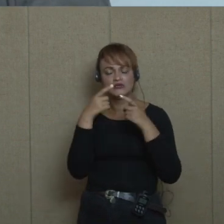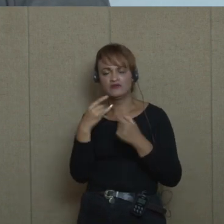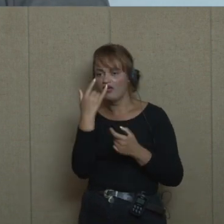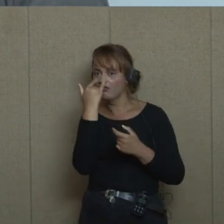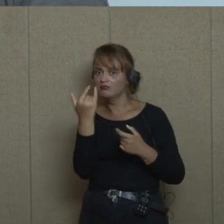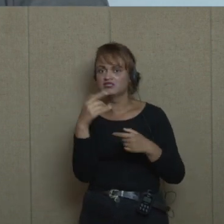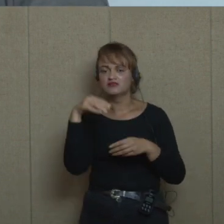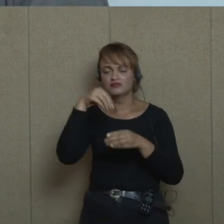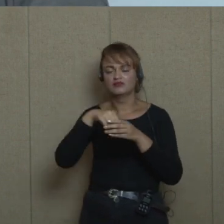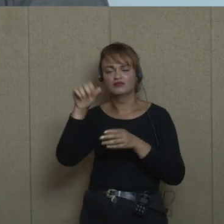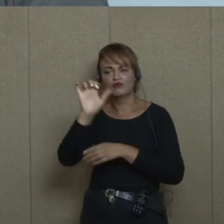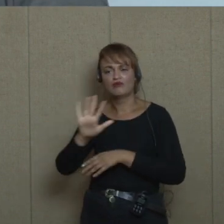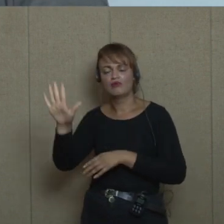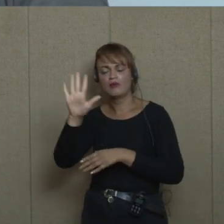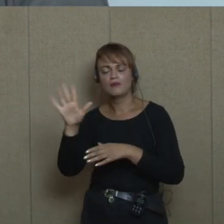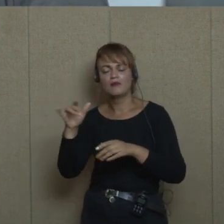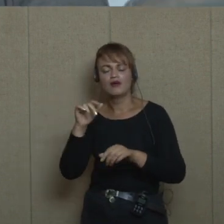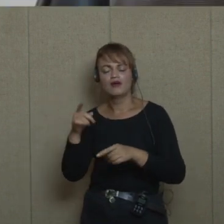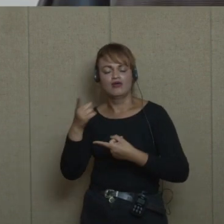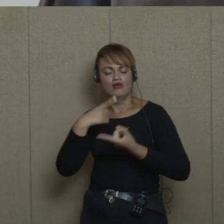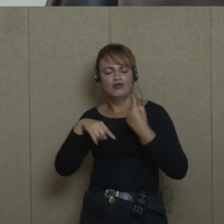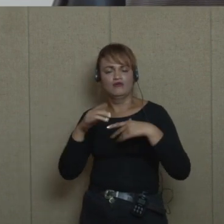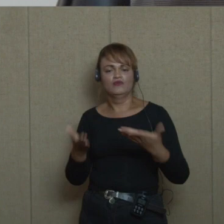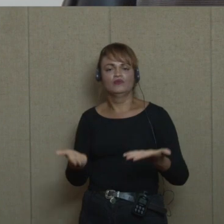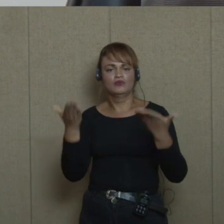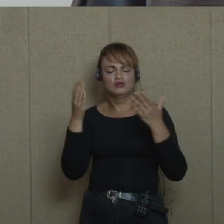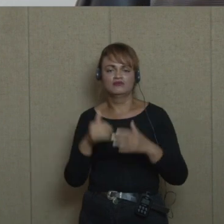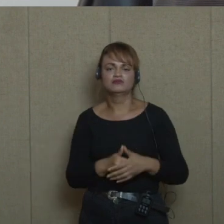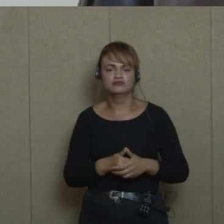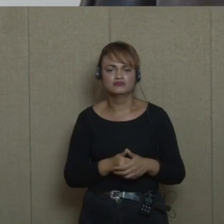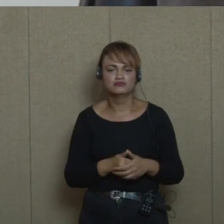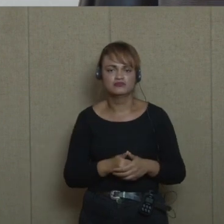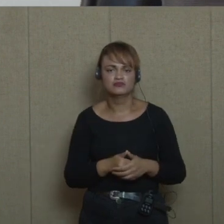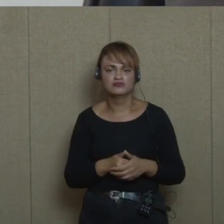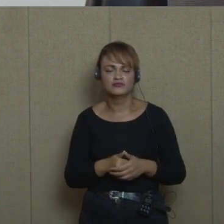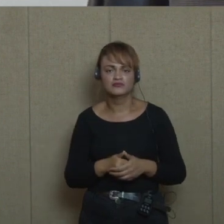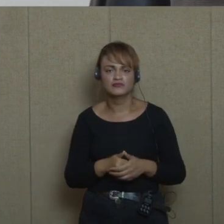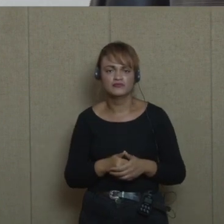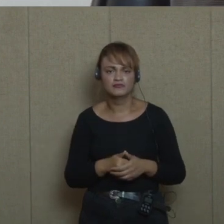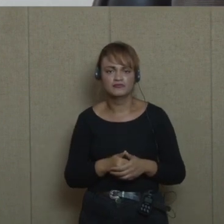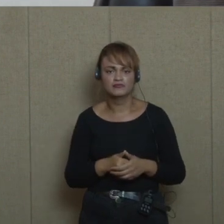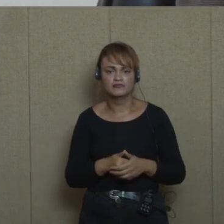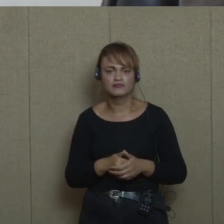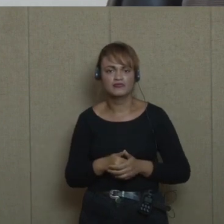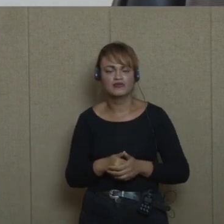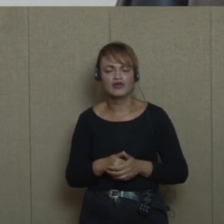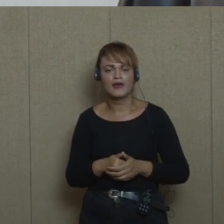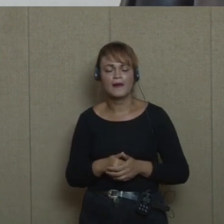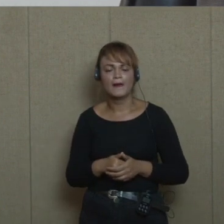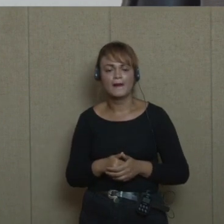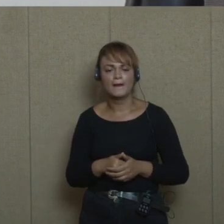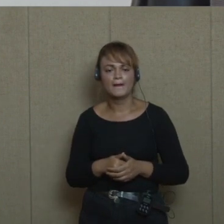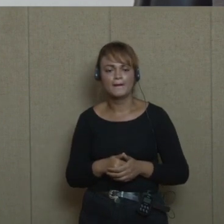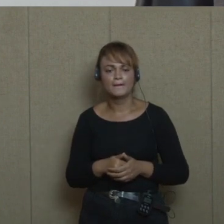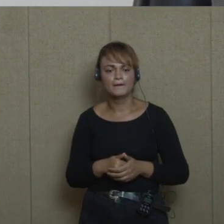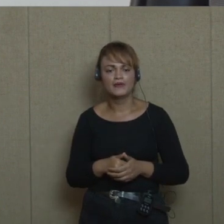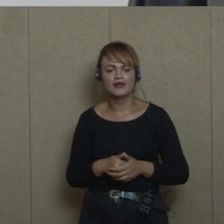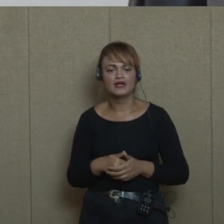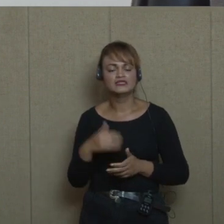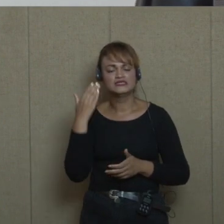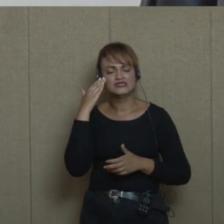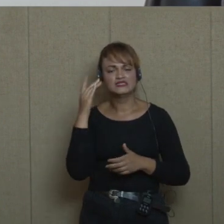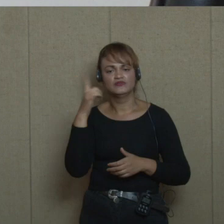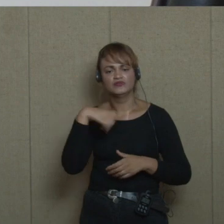é bem avançada. É o primeiro continente que entendeu que nós